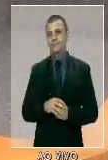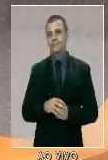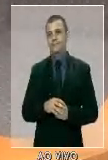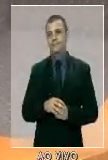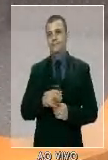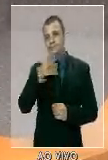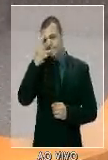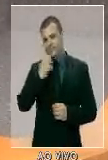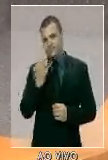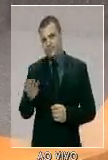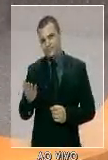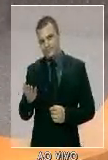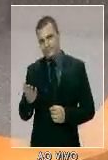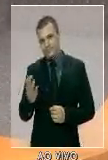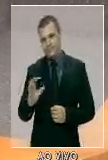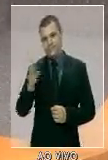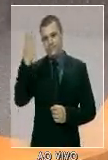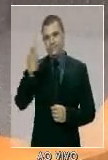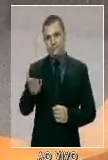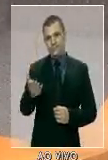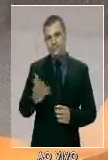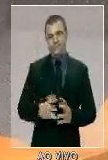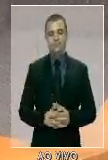desse caso.